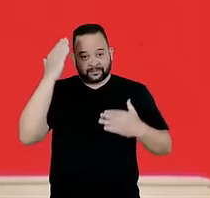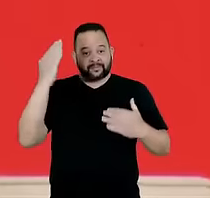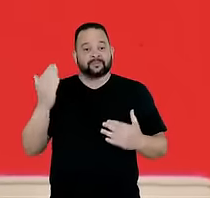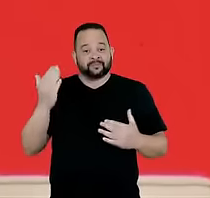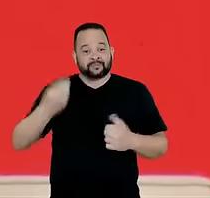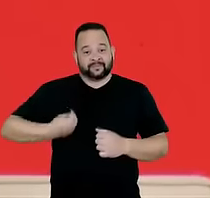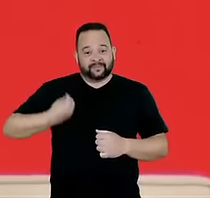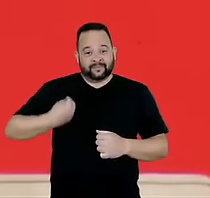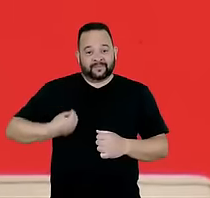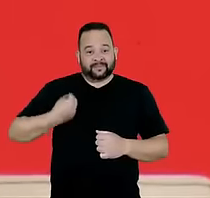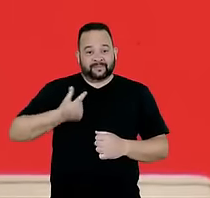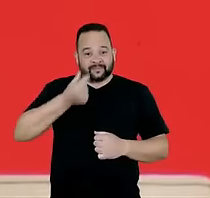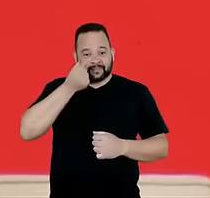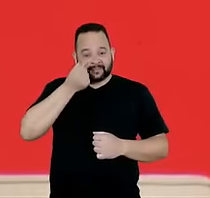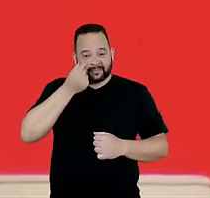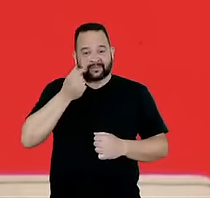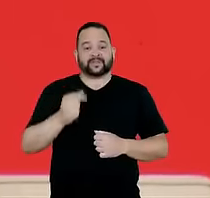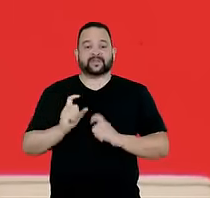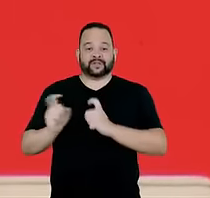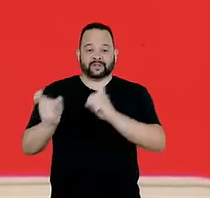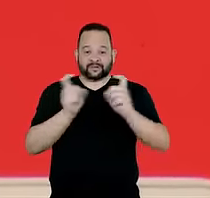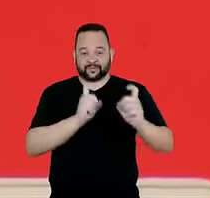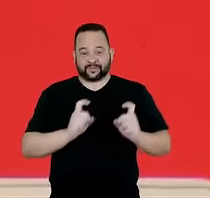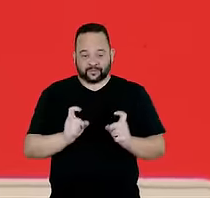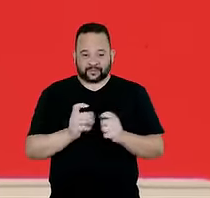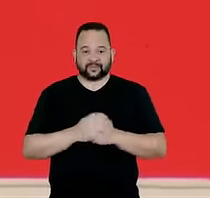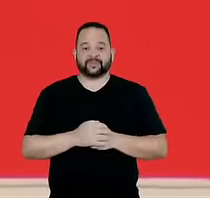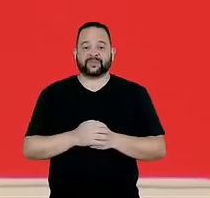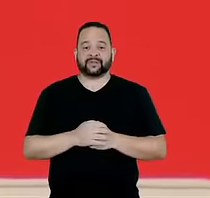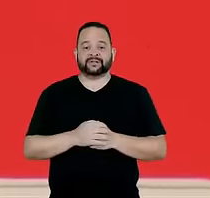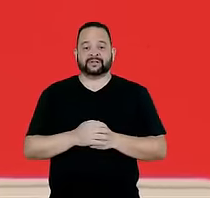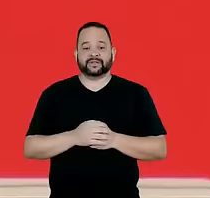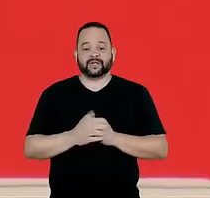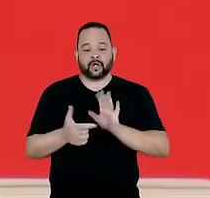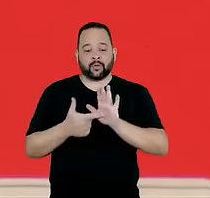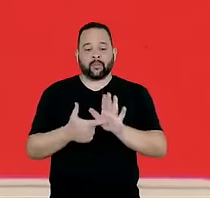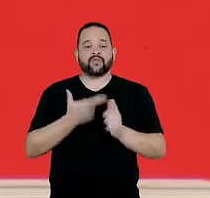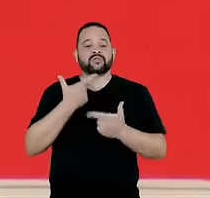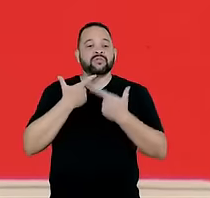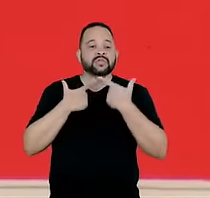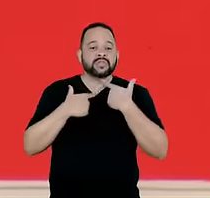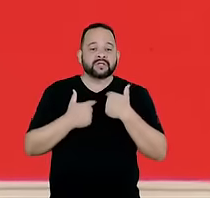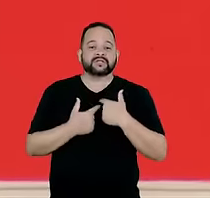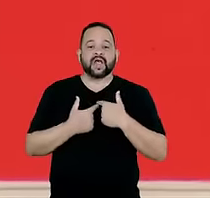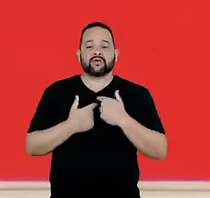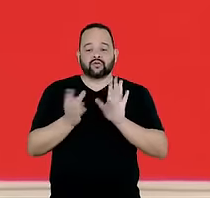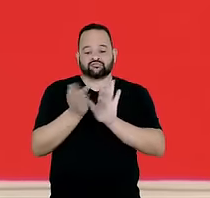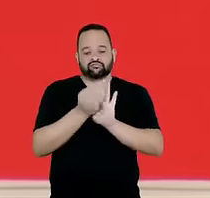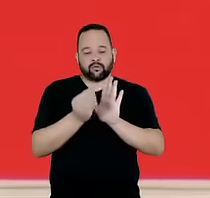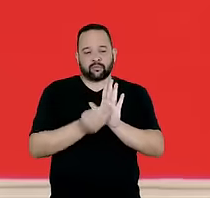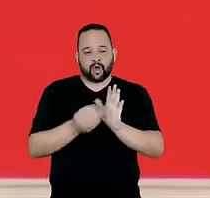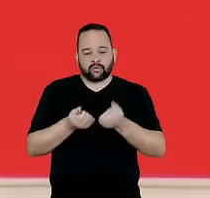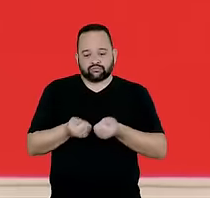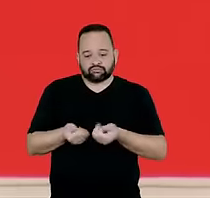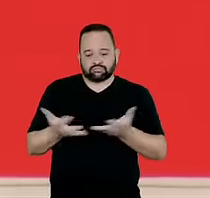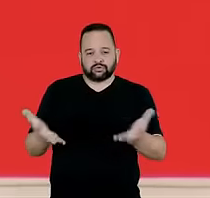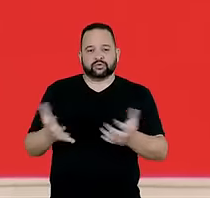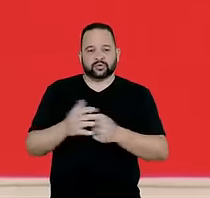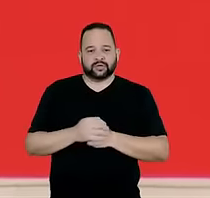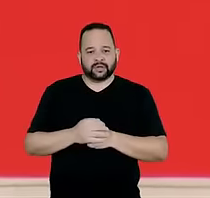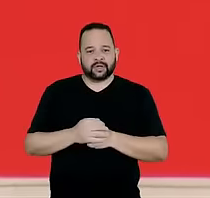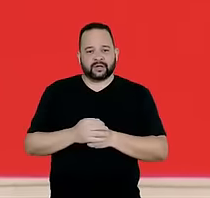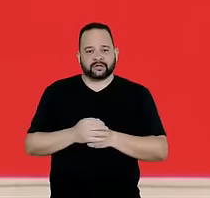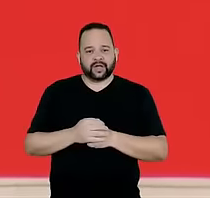nesse nosso fórum que reforça o desejo de trazer conteúdo de alto valor